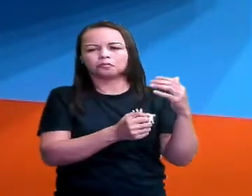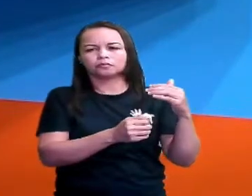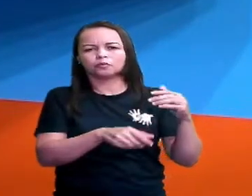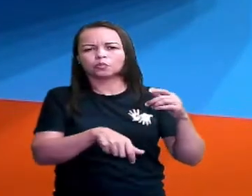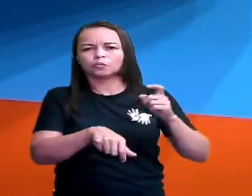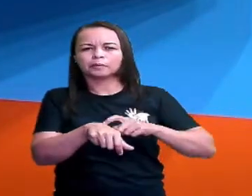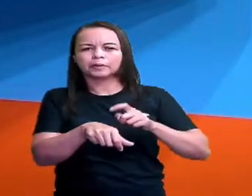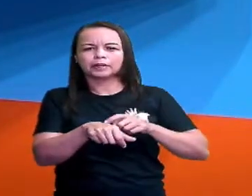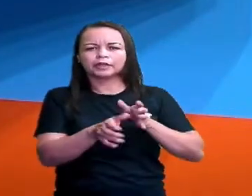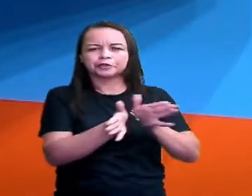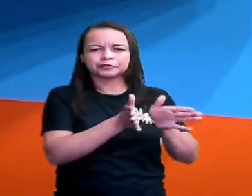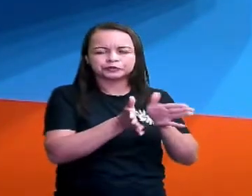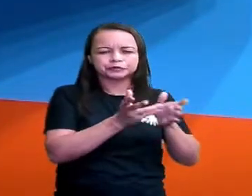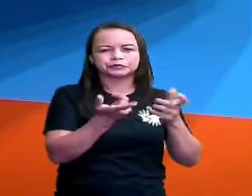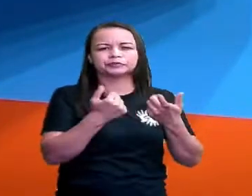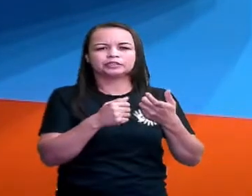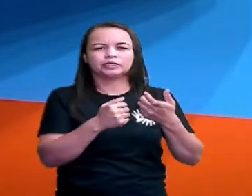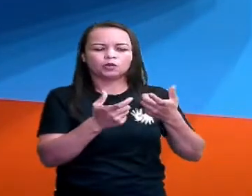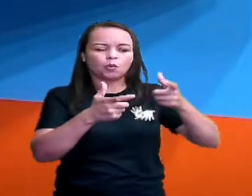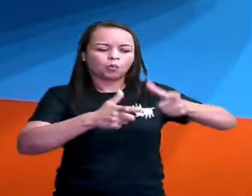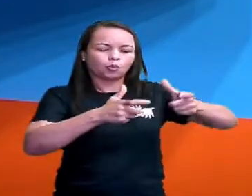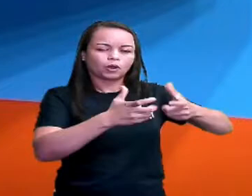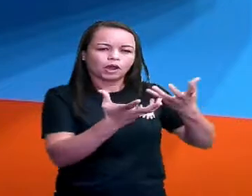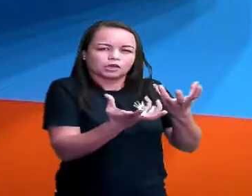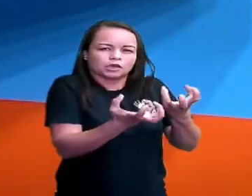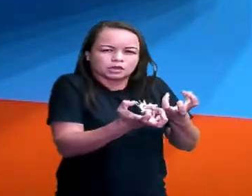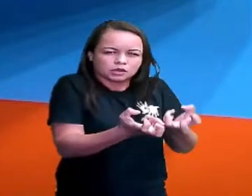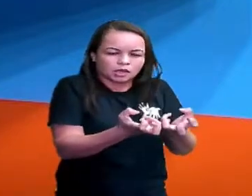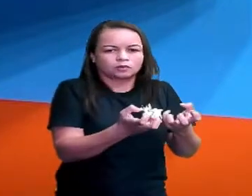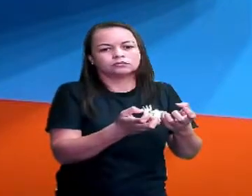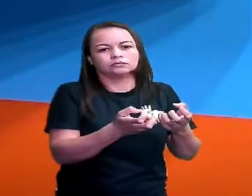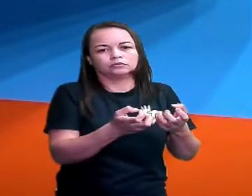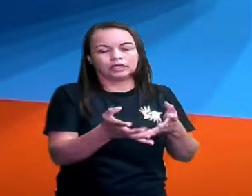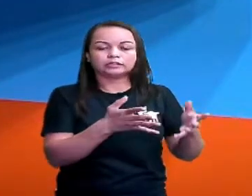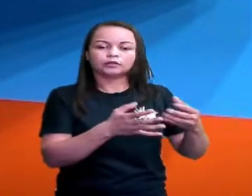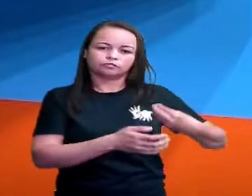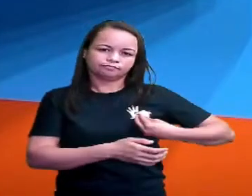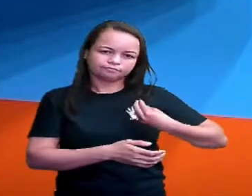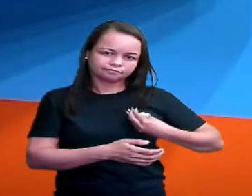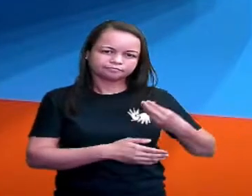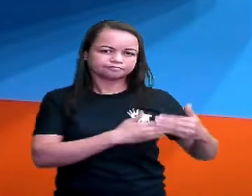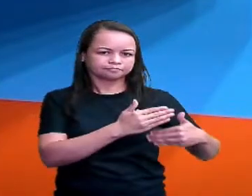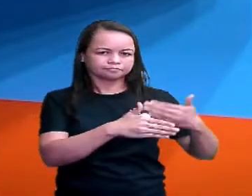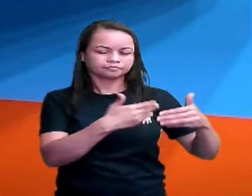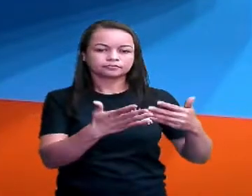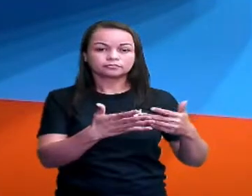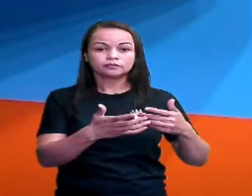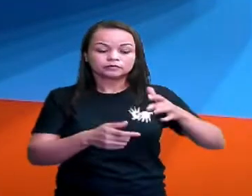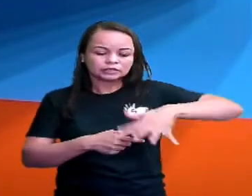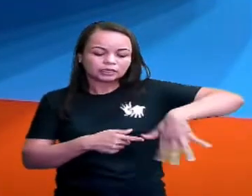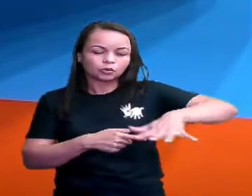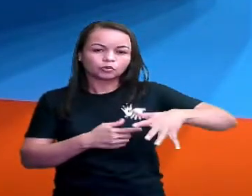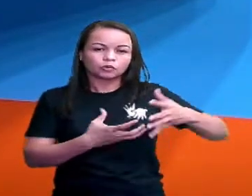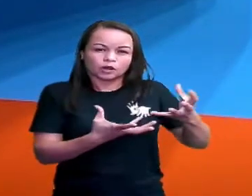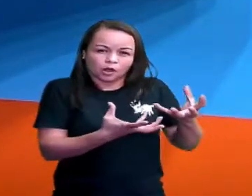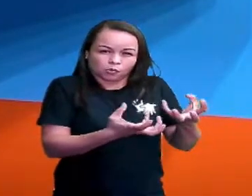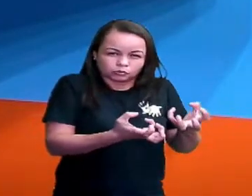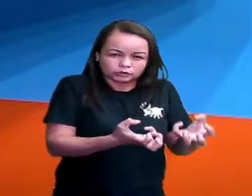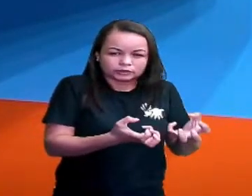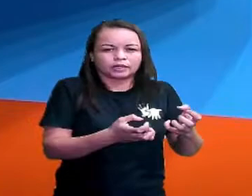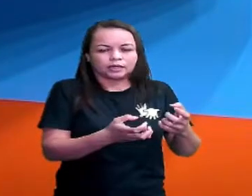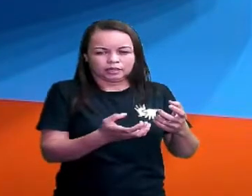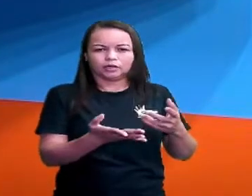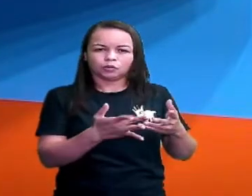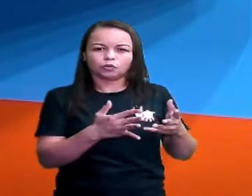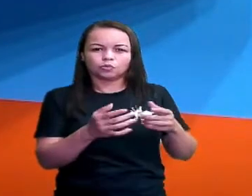elas consigam sobreviver. Além disso, essas plantas que vivem em ambientes secos, em ambientes que nós chamamos